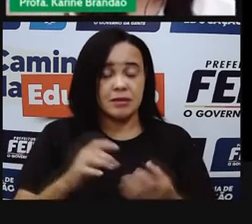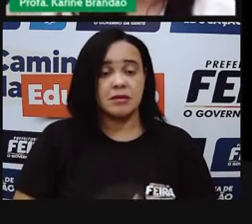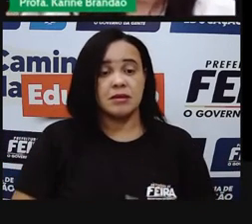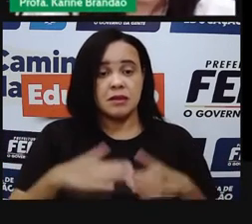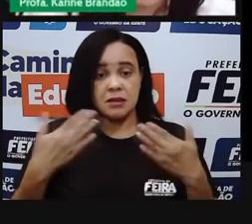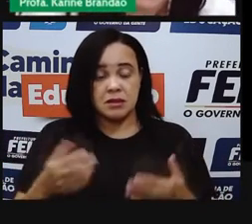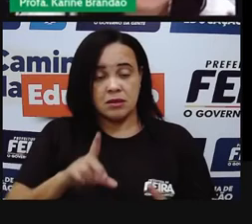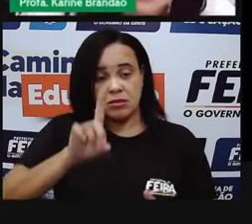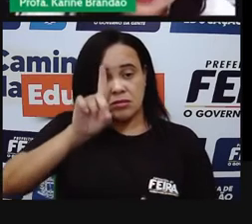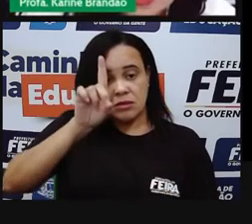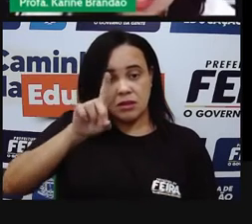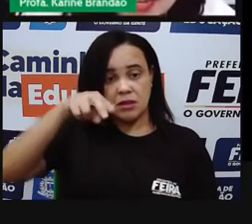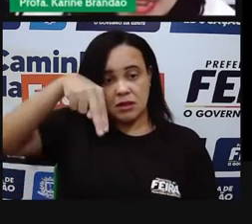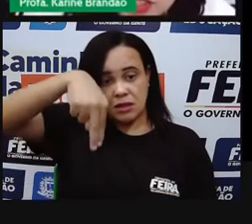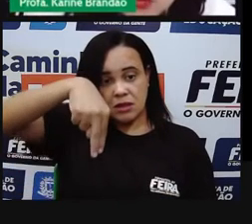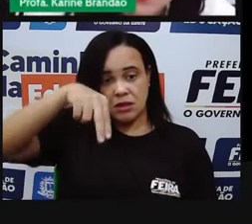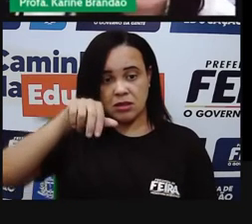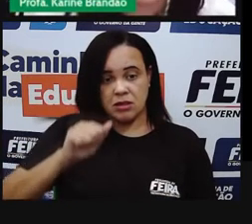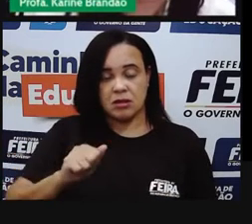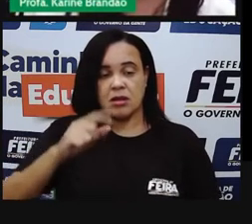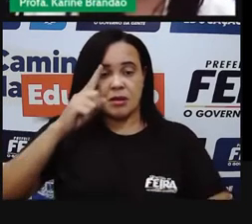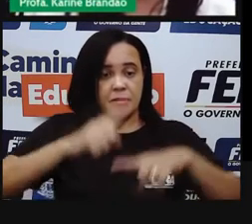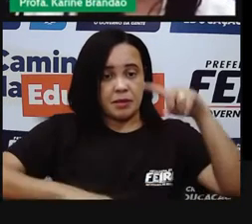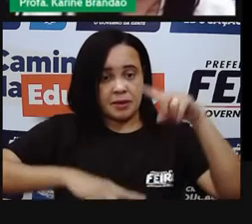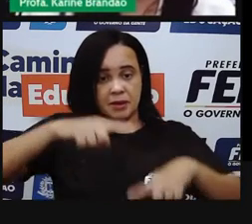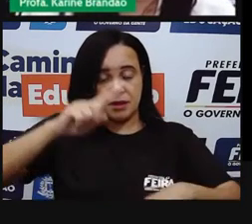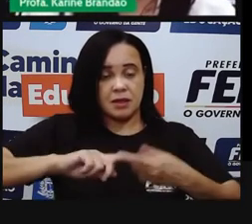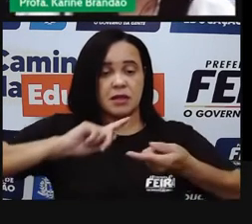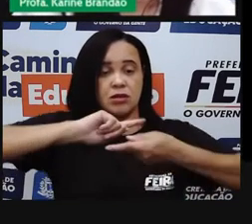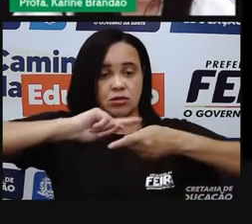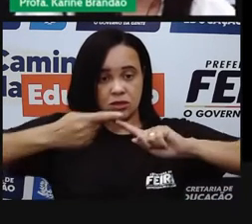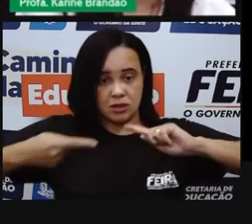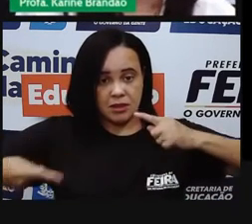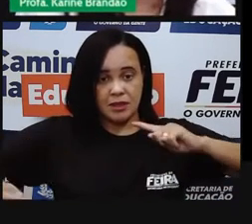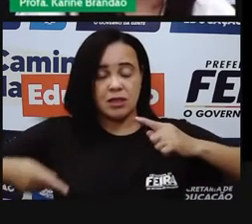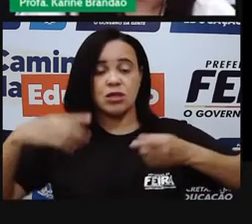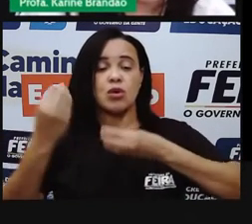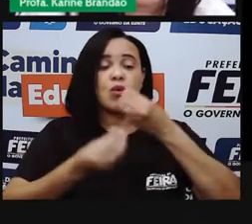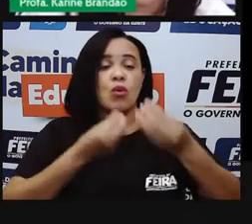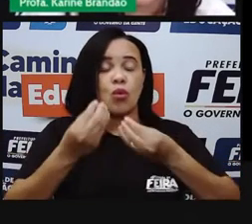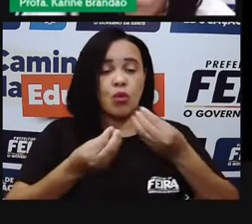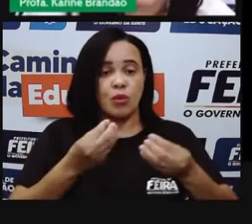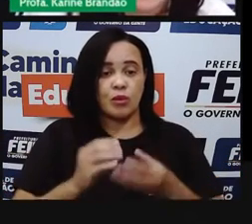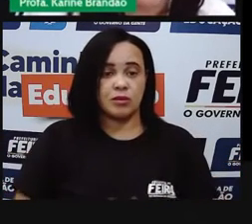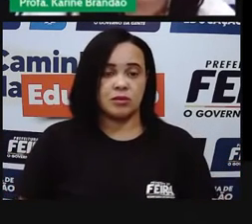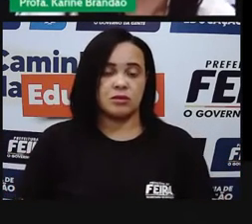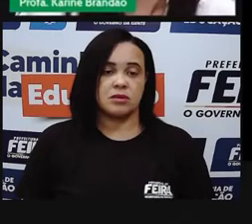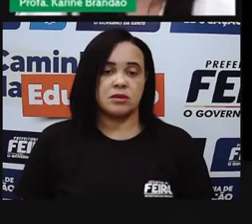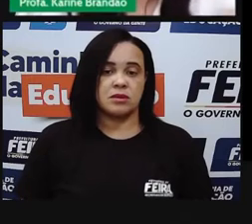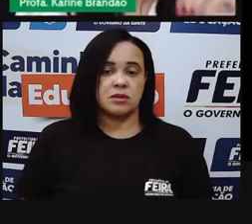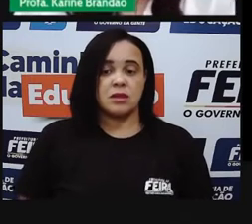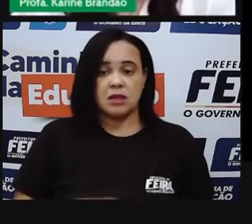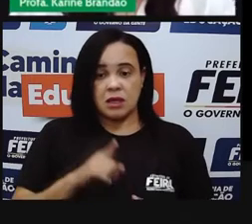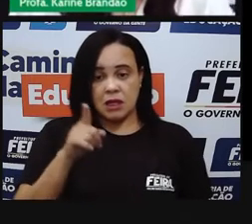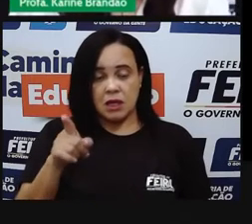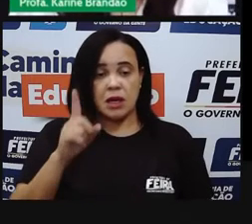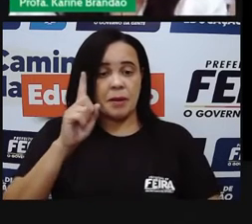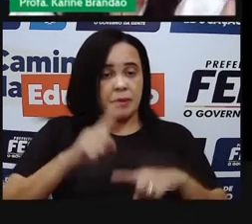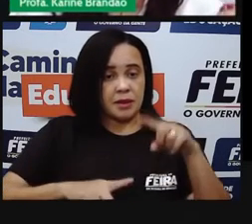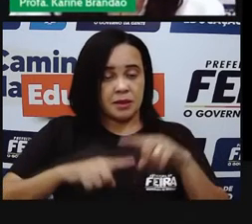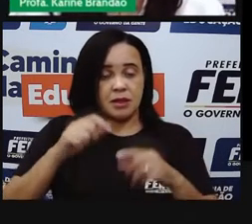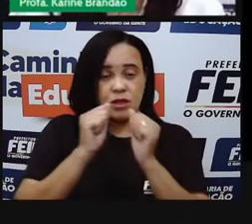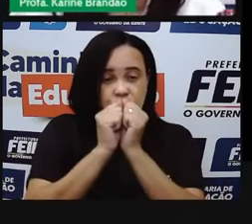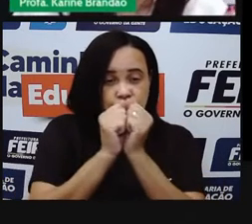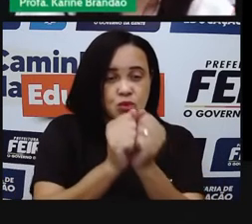esse DNA, esse nosso material genético, né, ele vai ficar, quando ele está, né, junto com